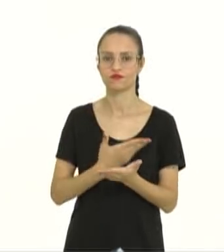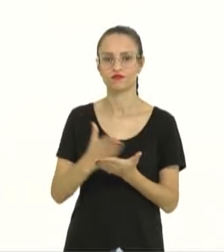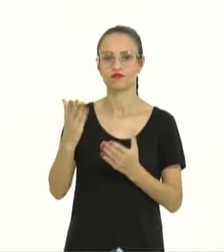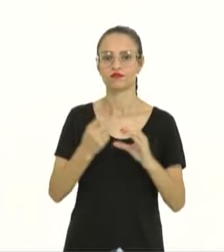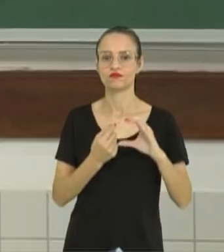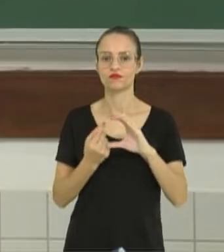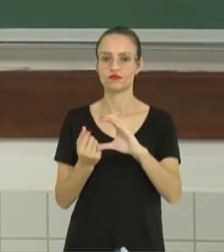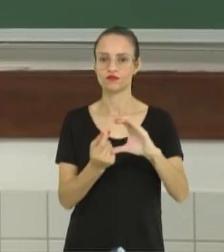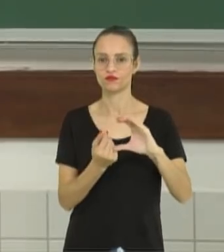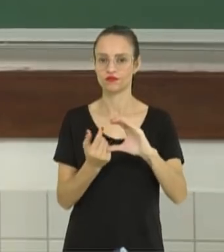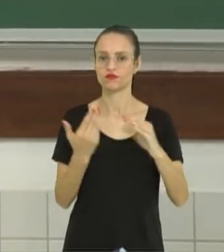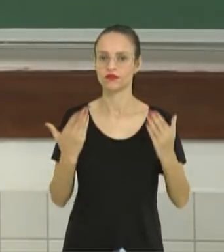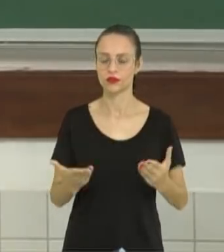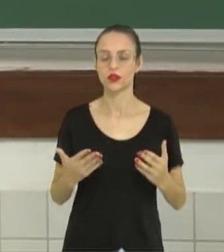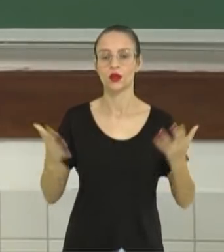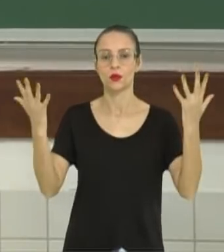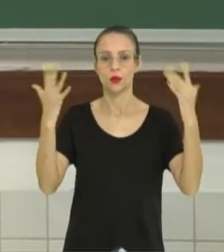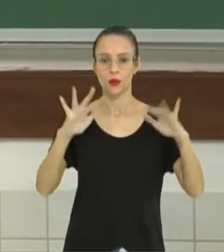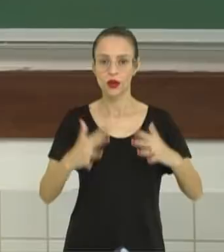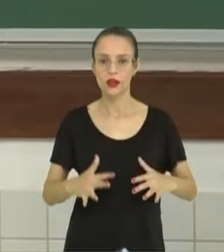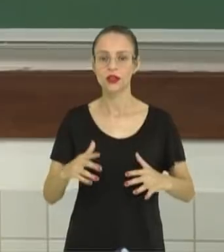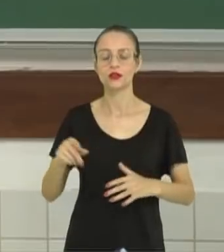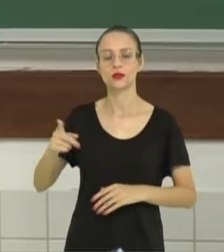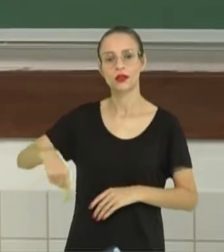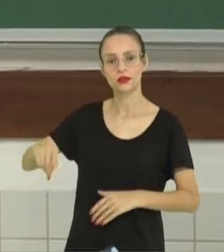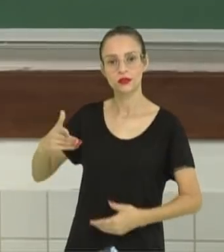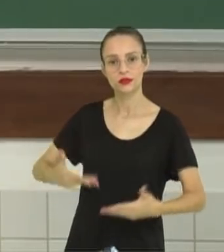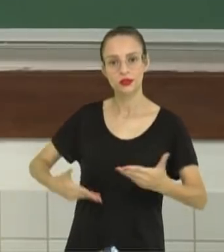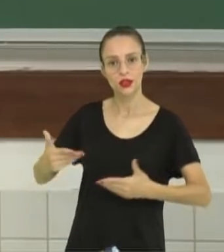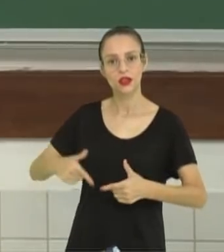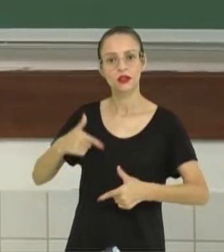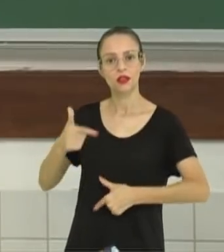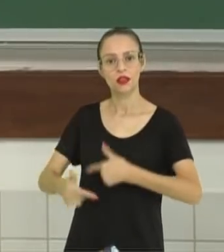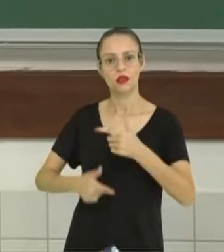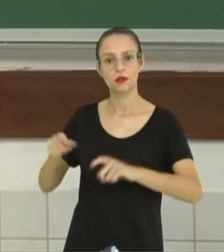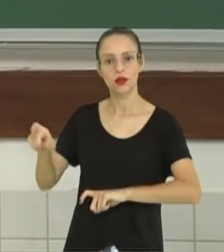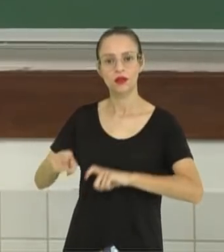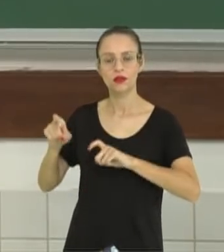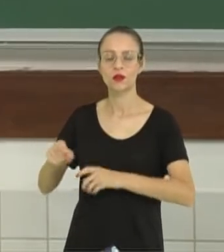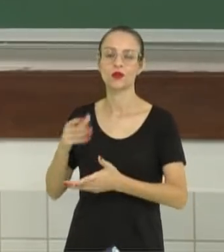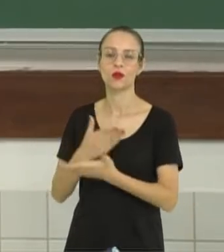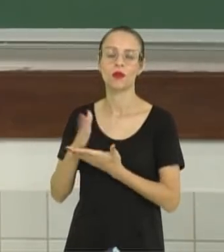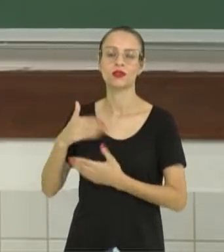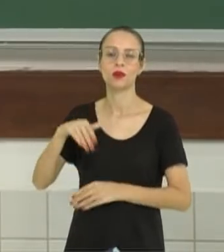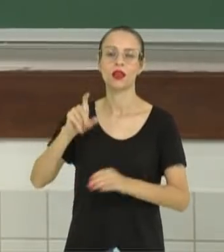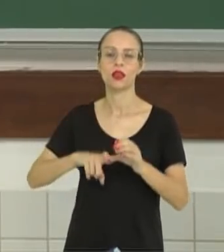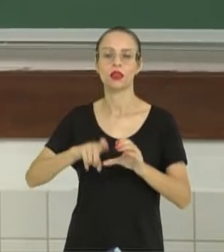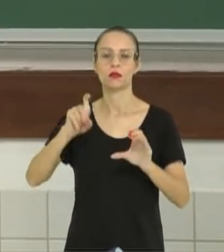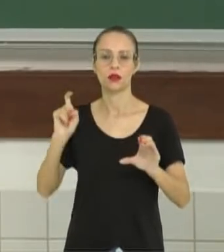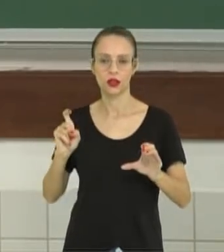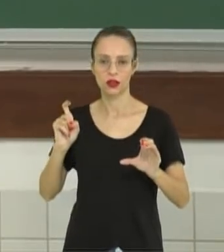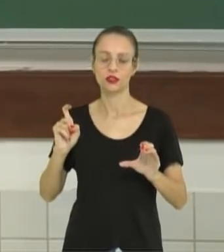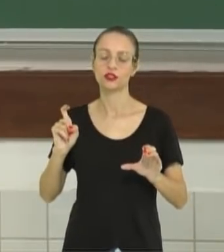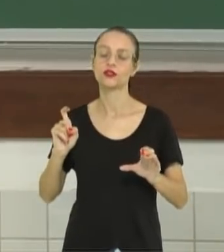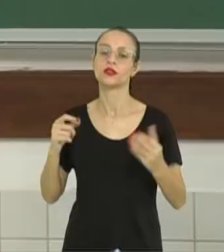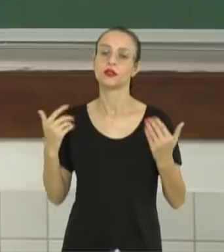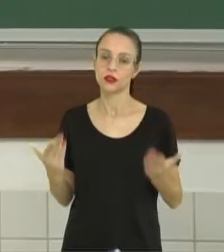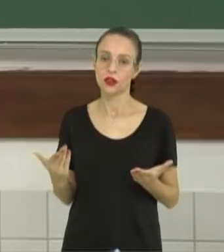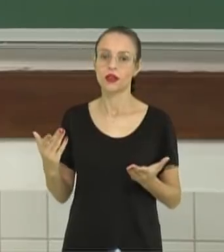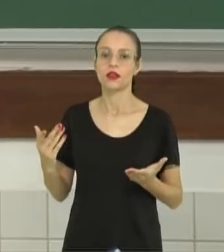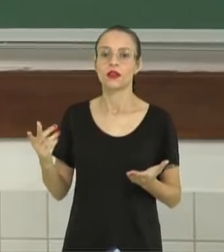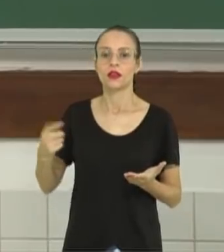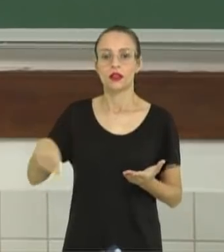Então, essa crise, os servos, os camponeses, passam a se tornar mais independentes e